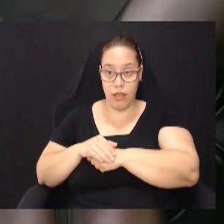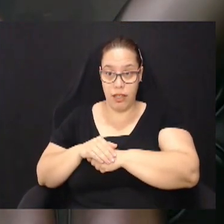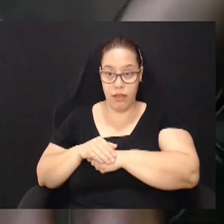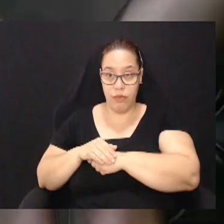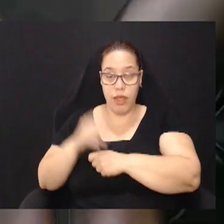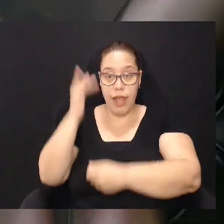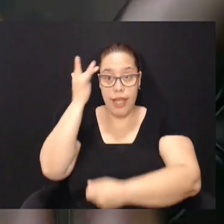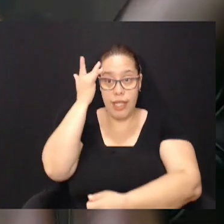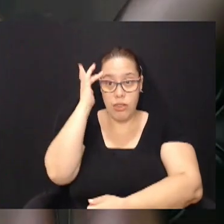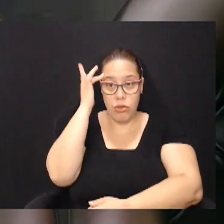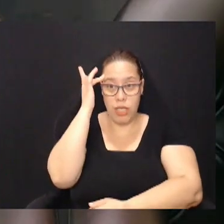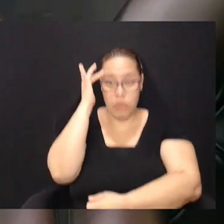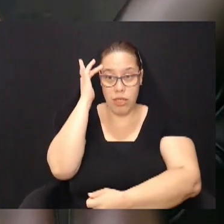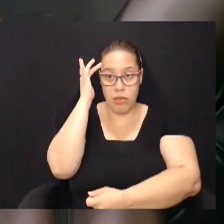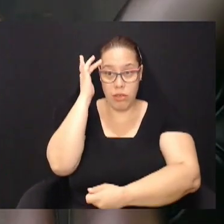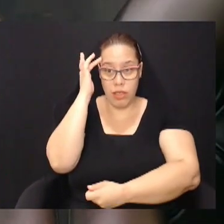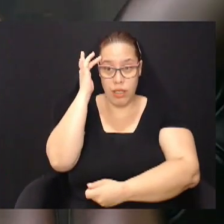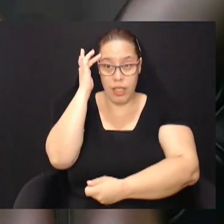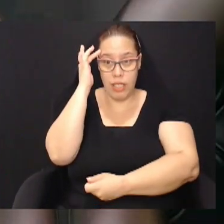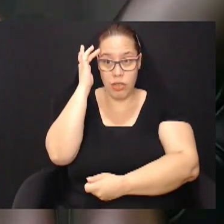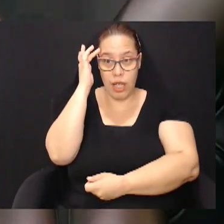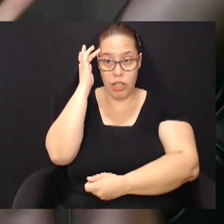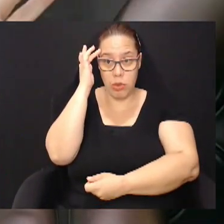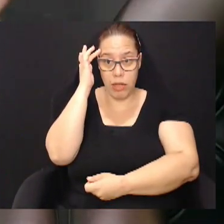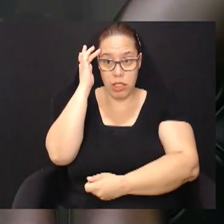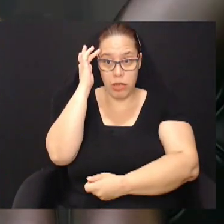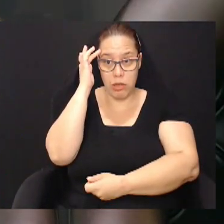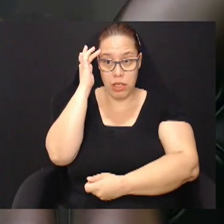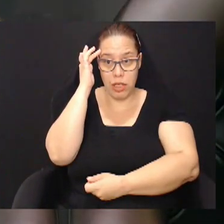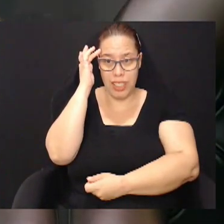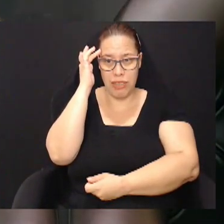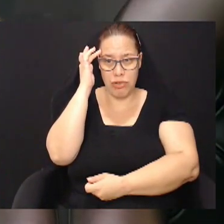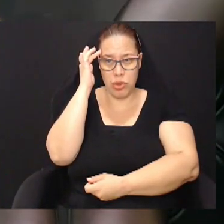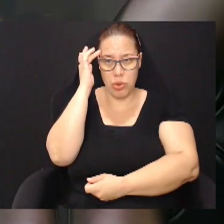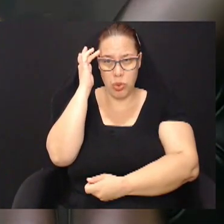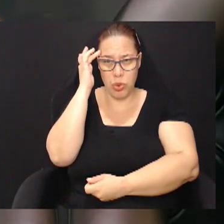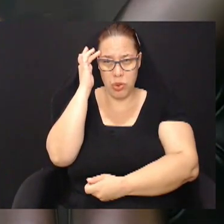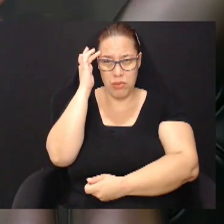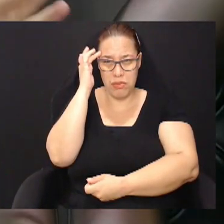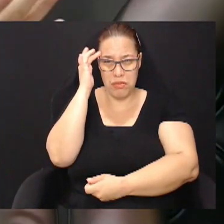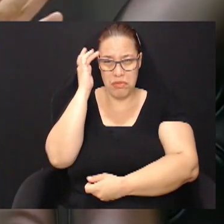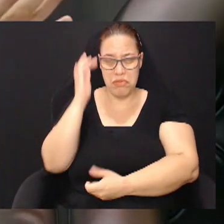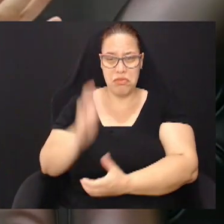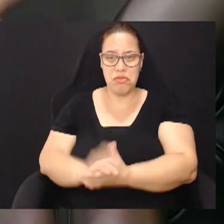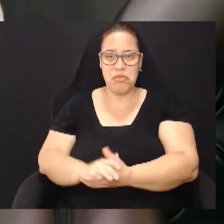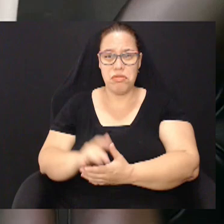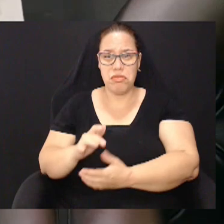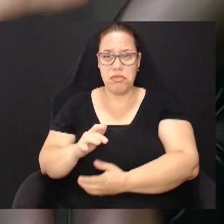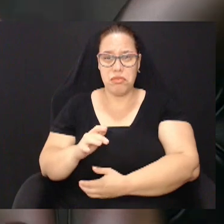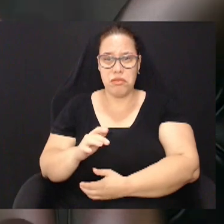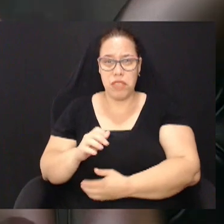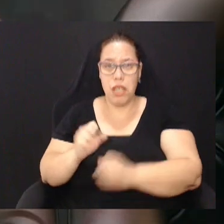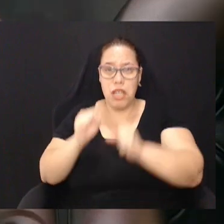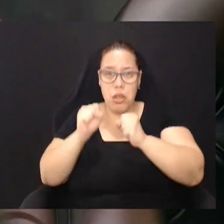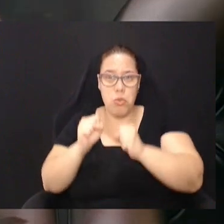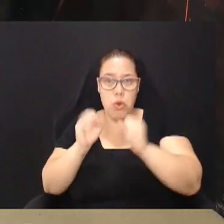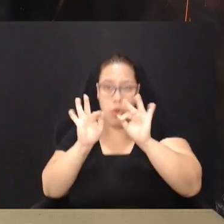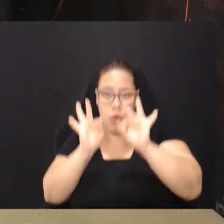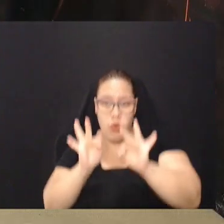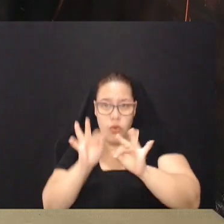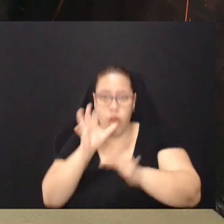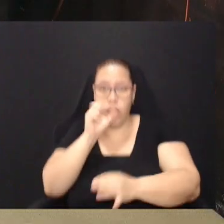muitas séries, muitos filmes. Eu sou apaixonada por filme e por séries, né? Se eu puder, o meu final de semana inteiro.